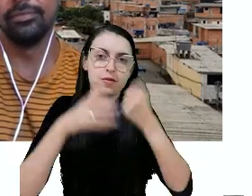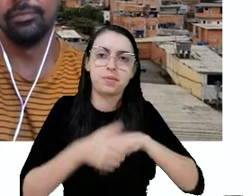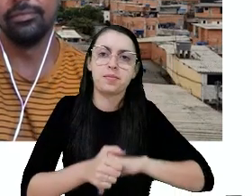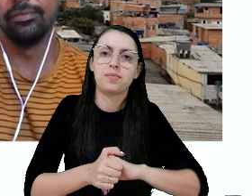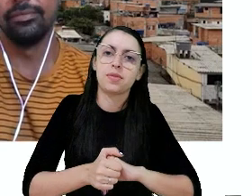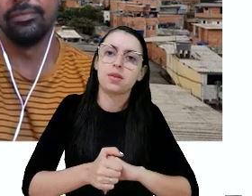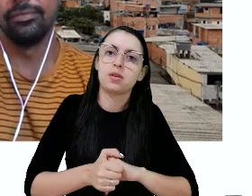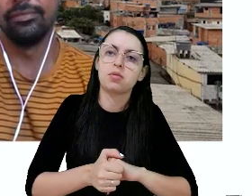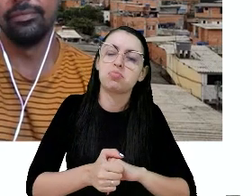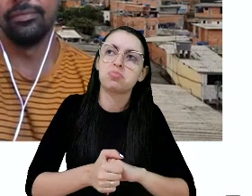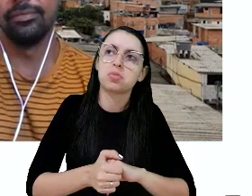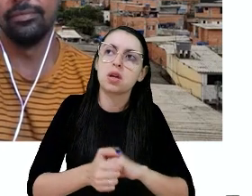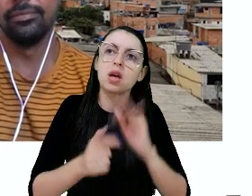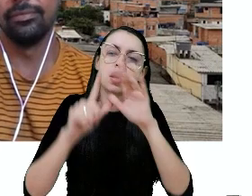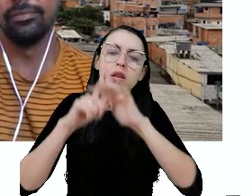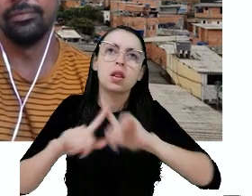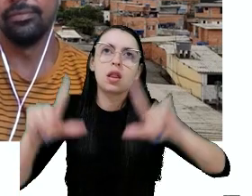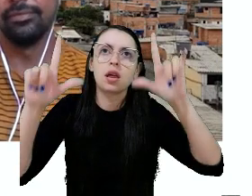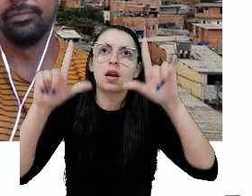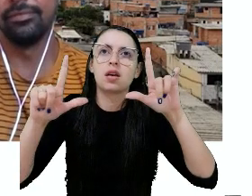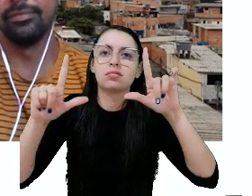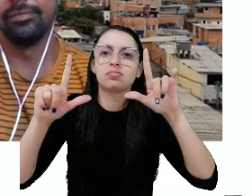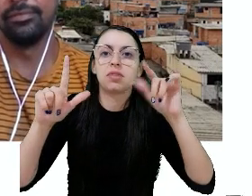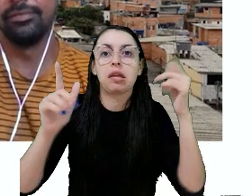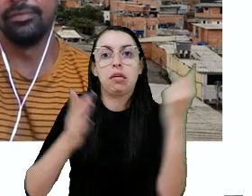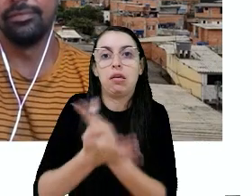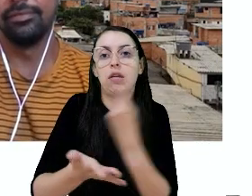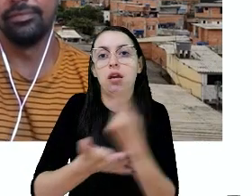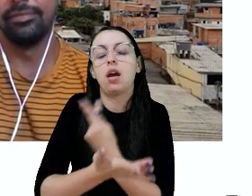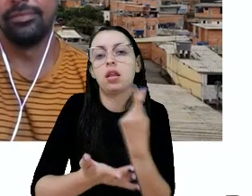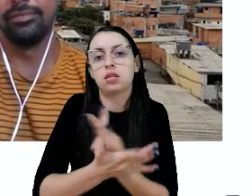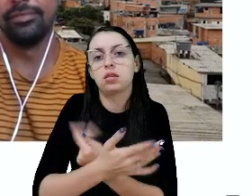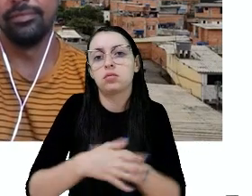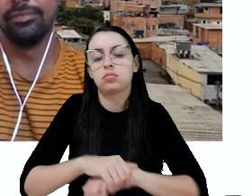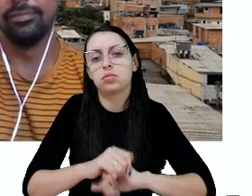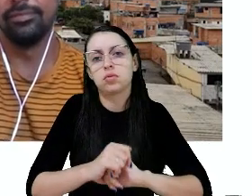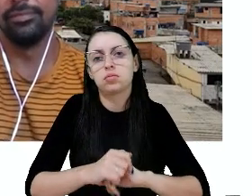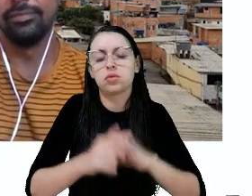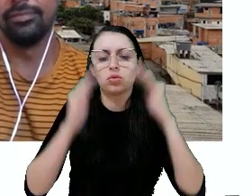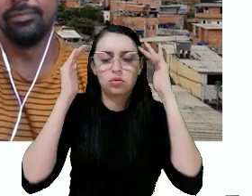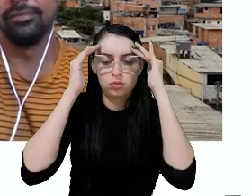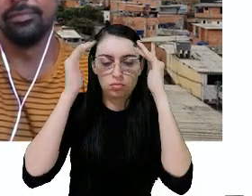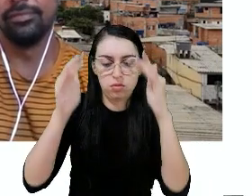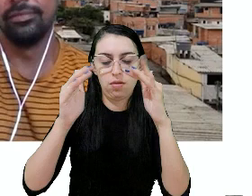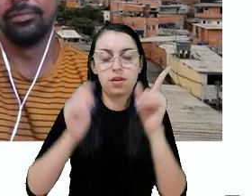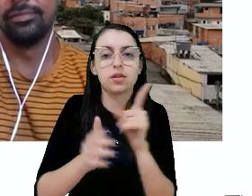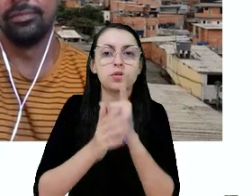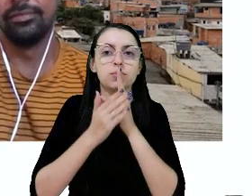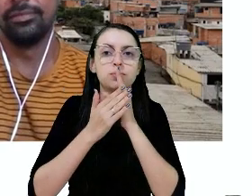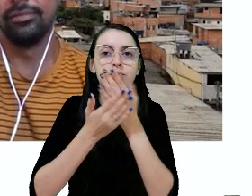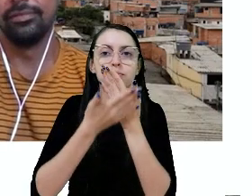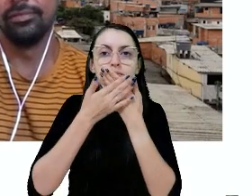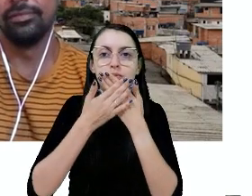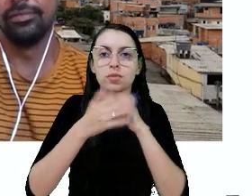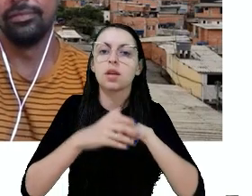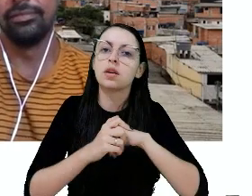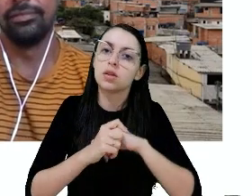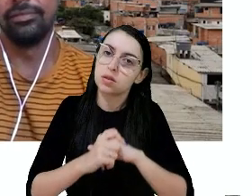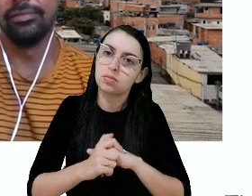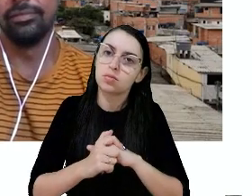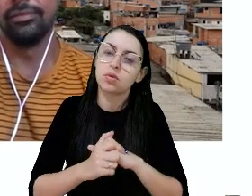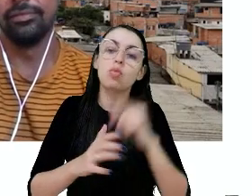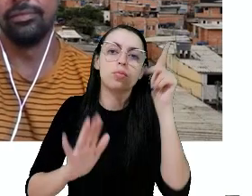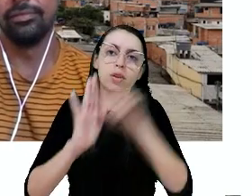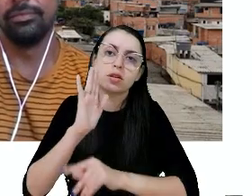fotografias. Quando as imagens se tornarem inadequadas, me concentrarei no silêncio. Então, foi assim que